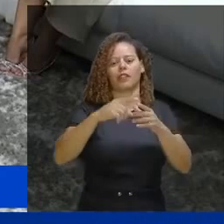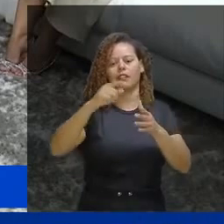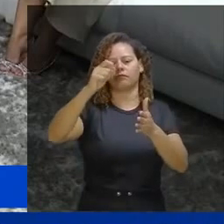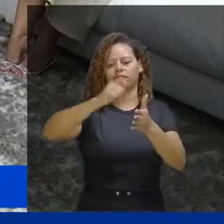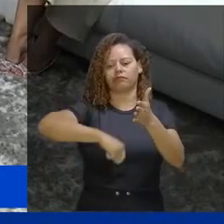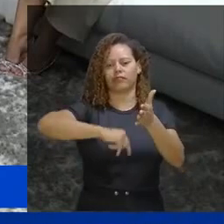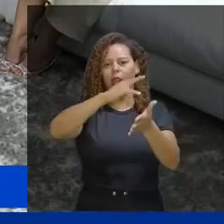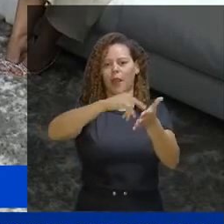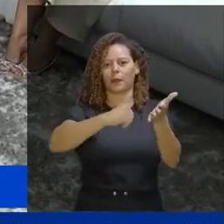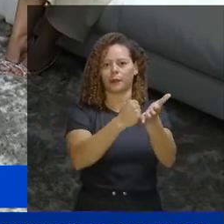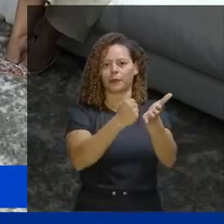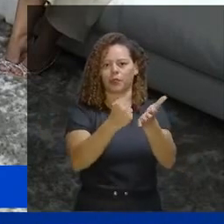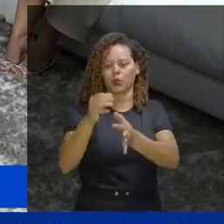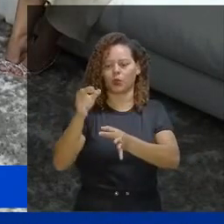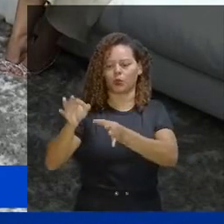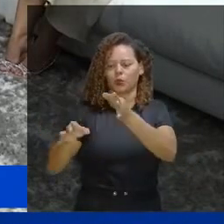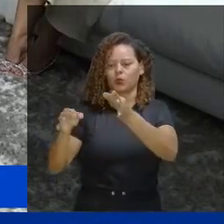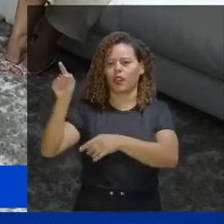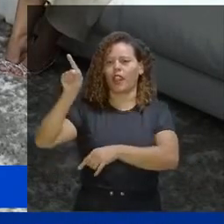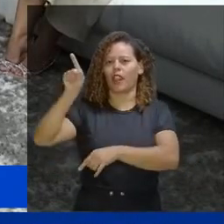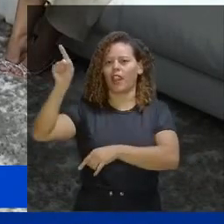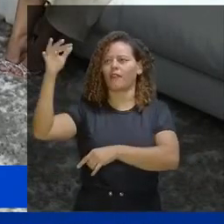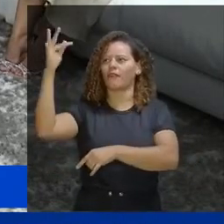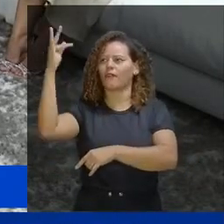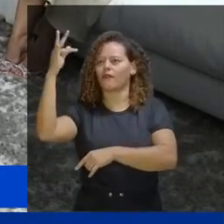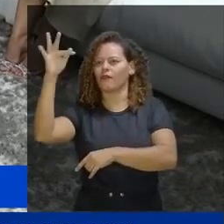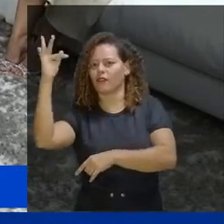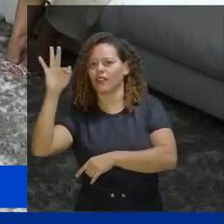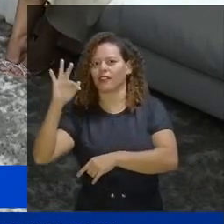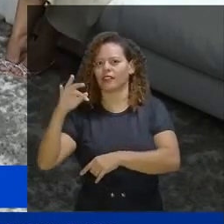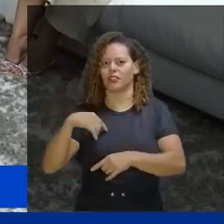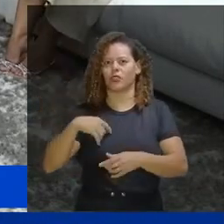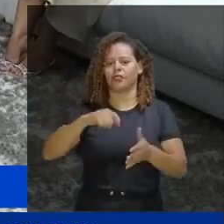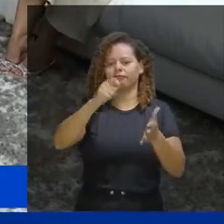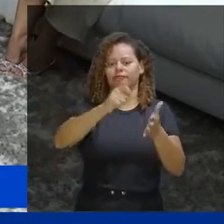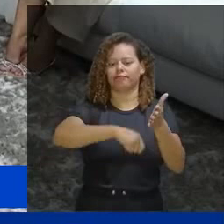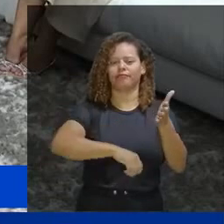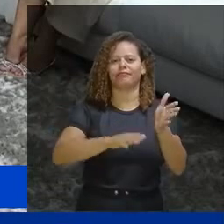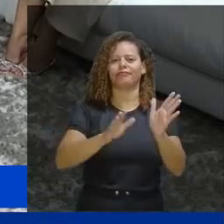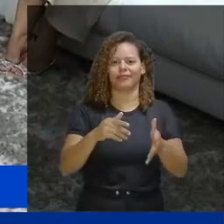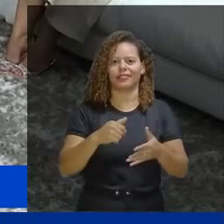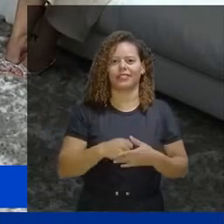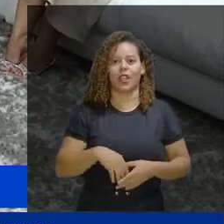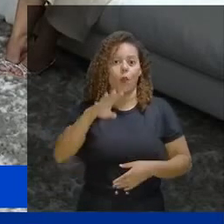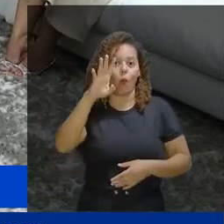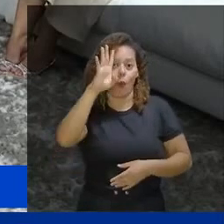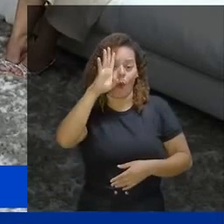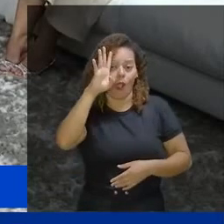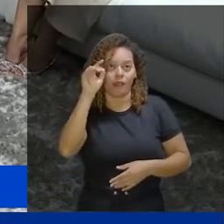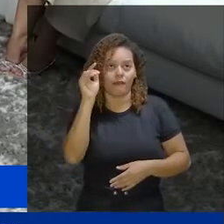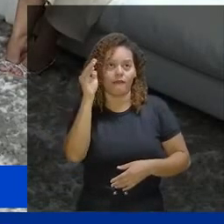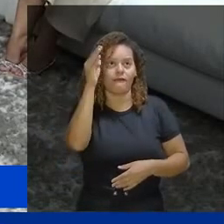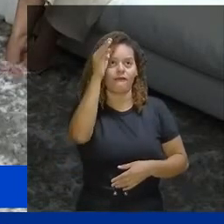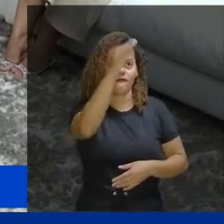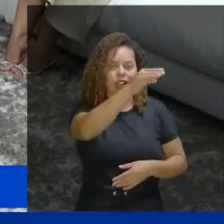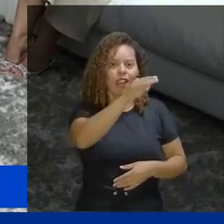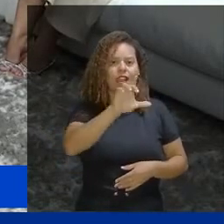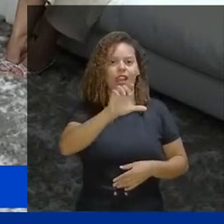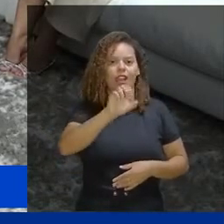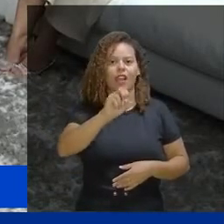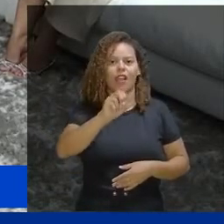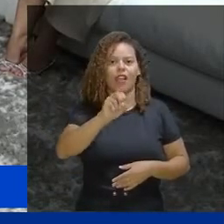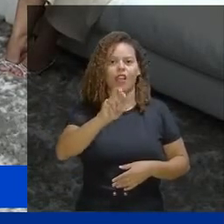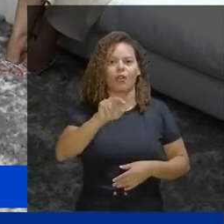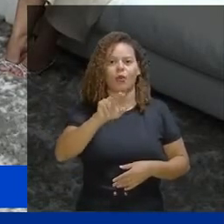os juízes franceses. Vamos assinar isso na quarta-feira, no Lourenço, e o